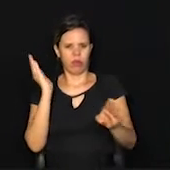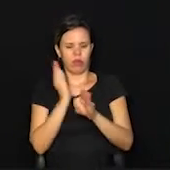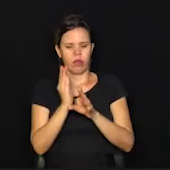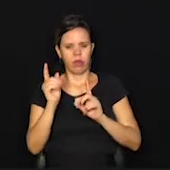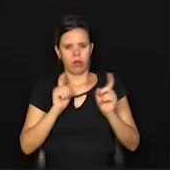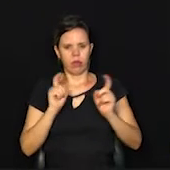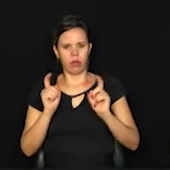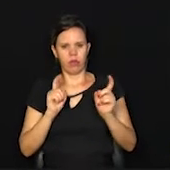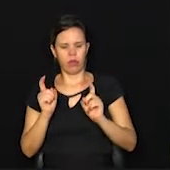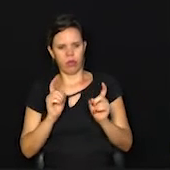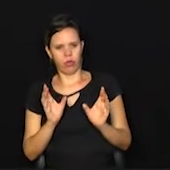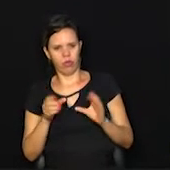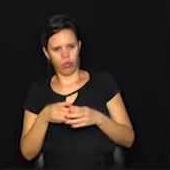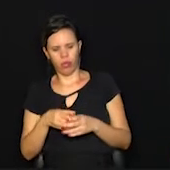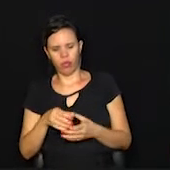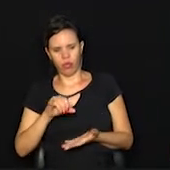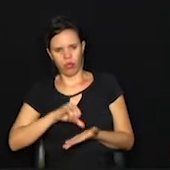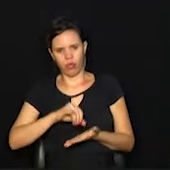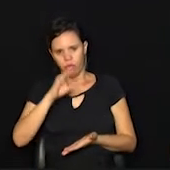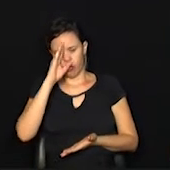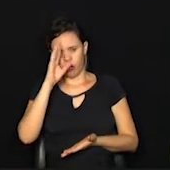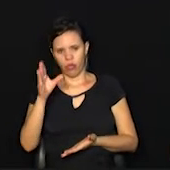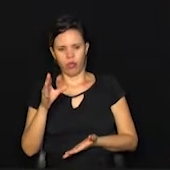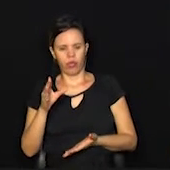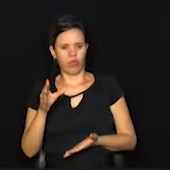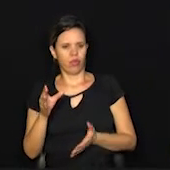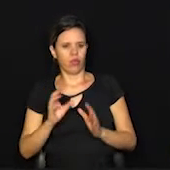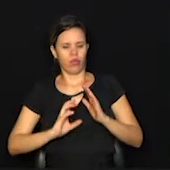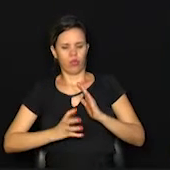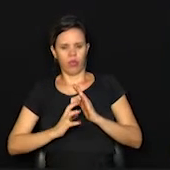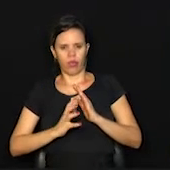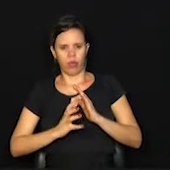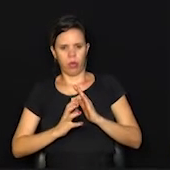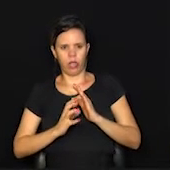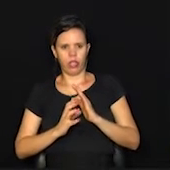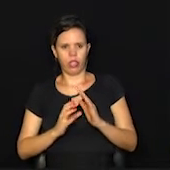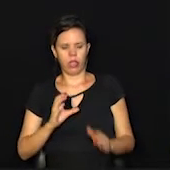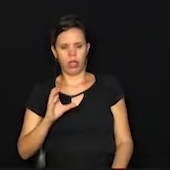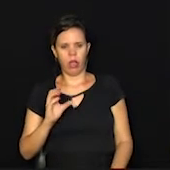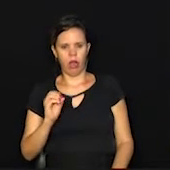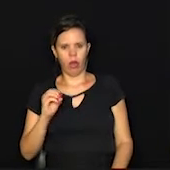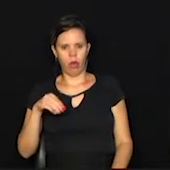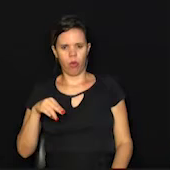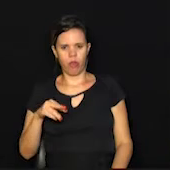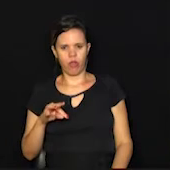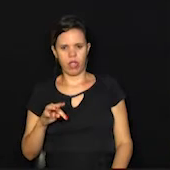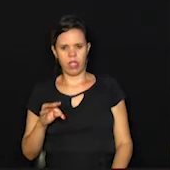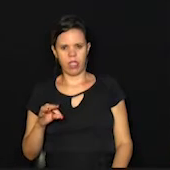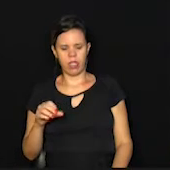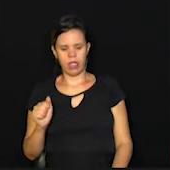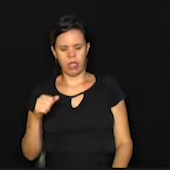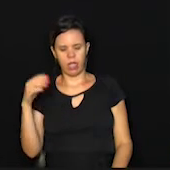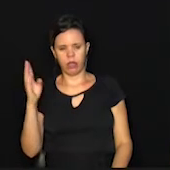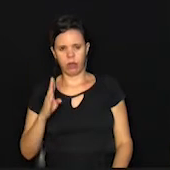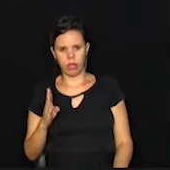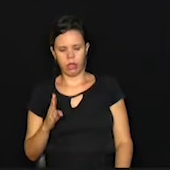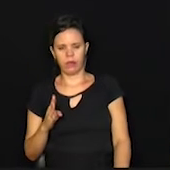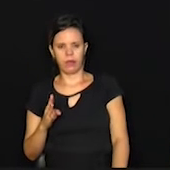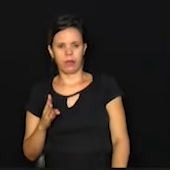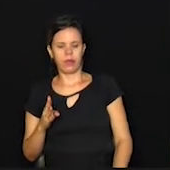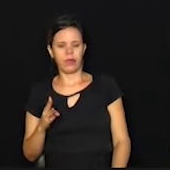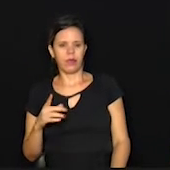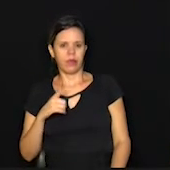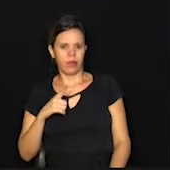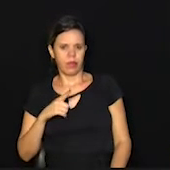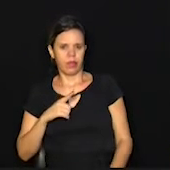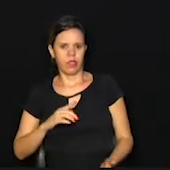reunião do comitê central do Partido Comunista do Brasil numa casa no bairro da Lapa em São Paulo e que eles